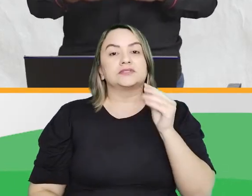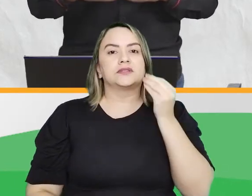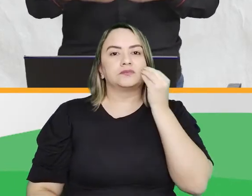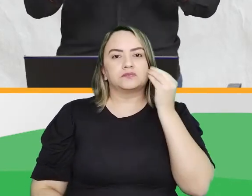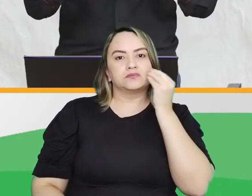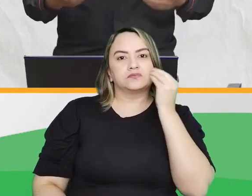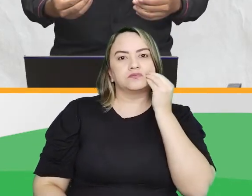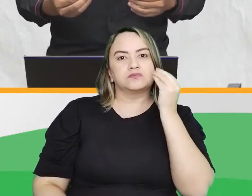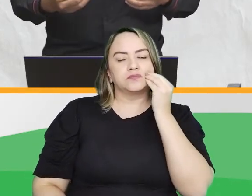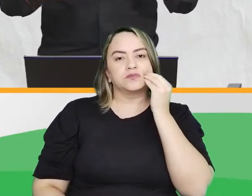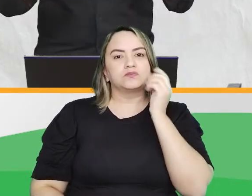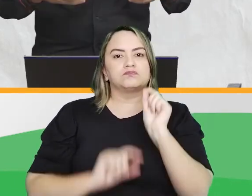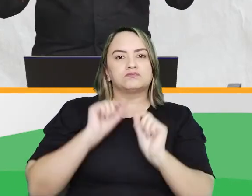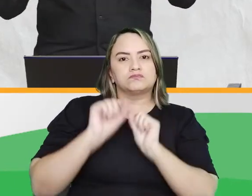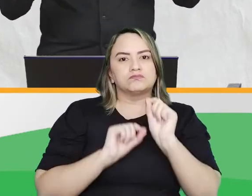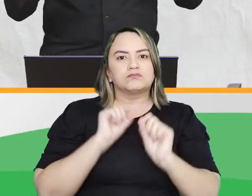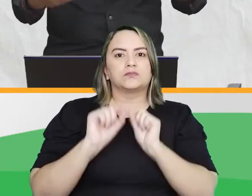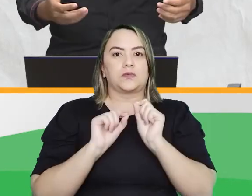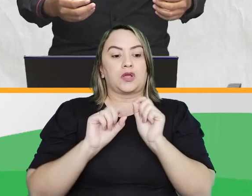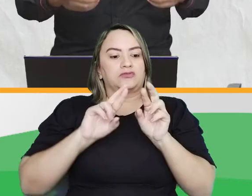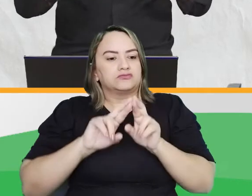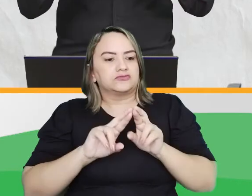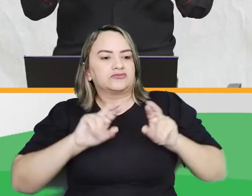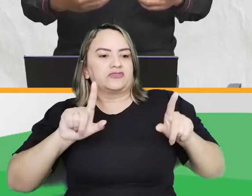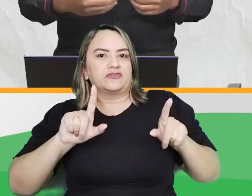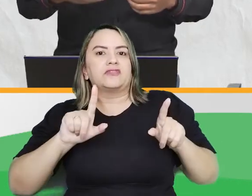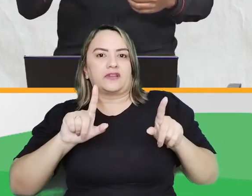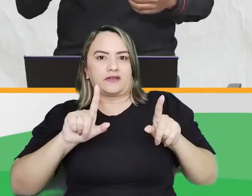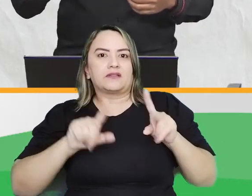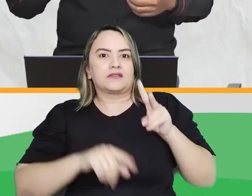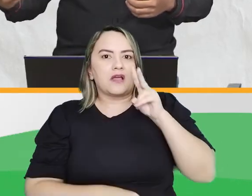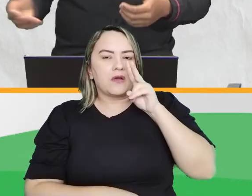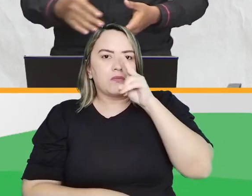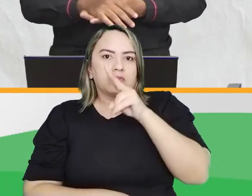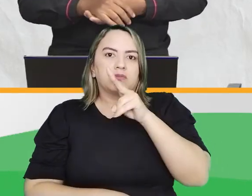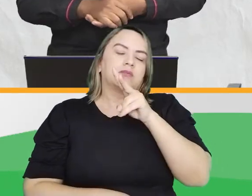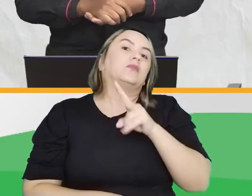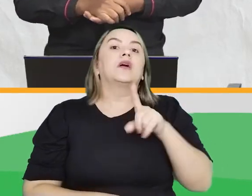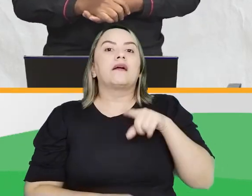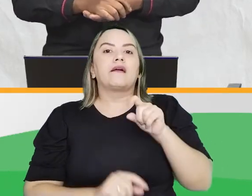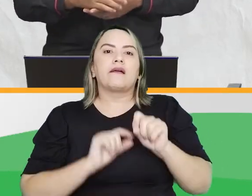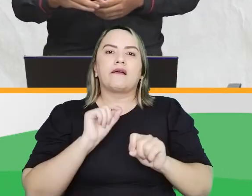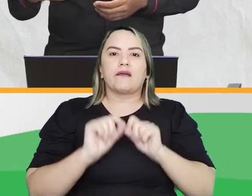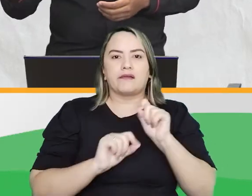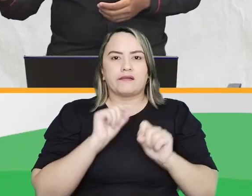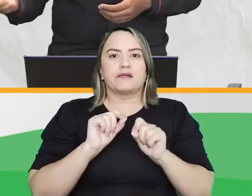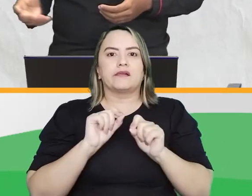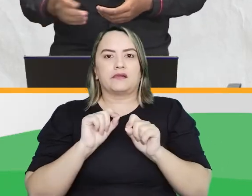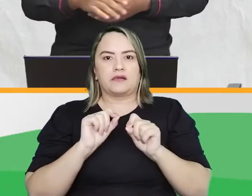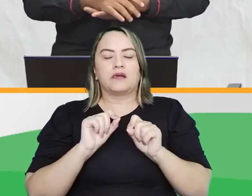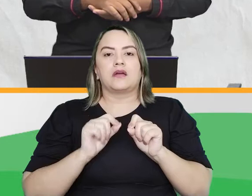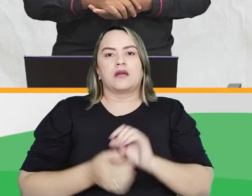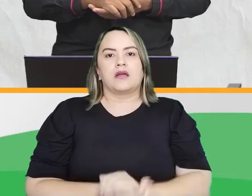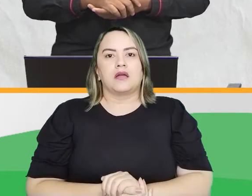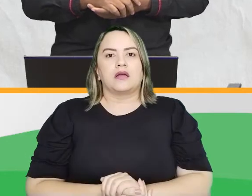se você submeter o seu material, o seu condutor, a uma diferença de potencial. Aquela grandeza física medida